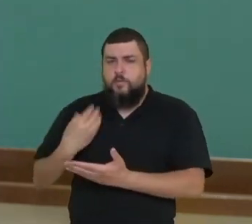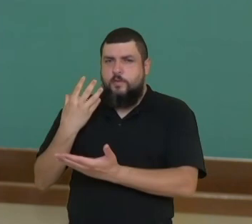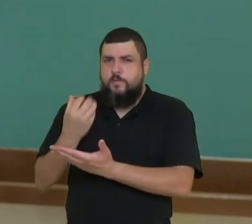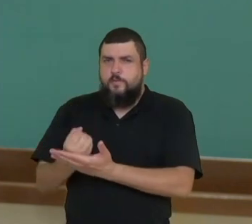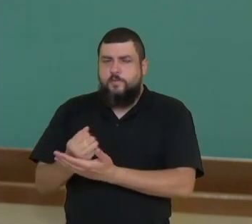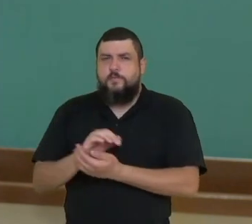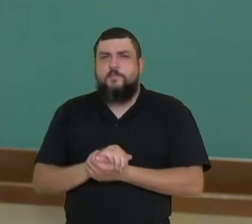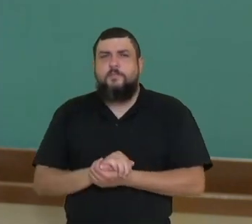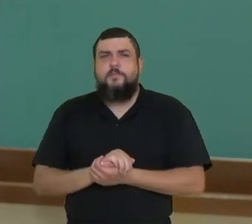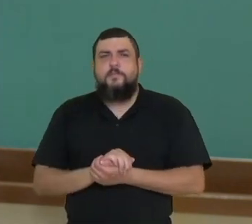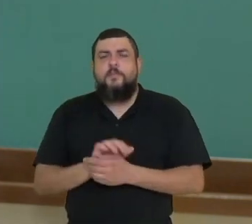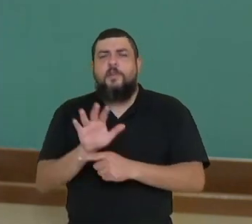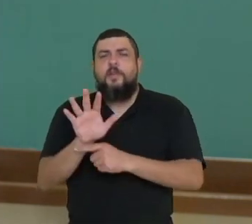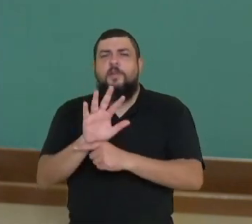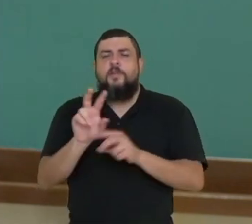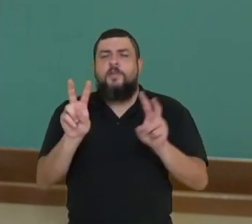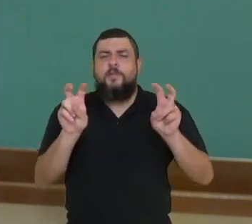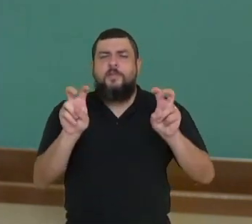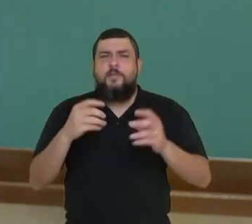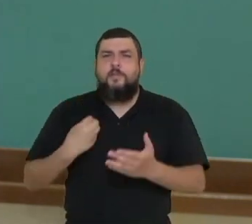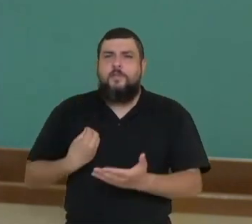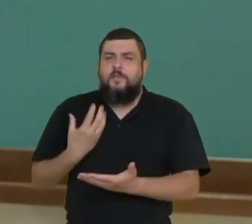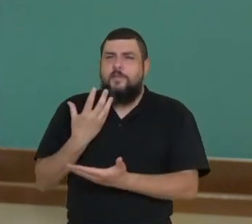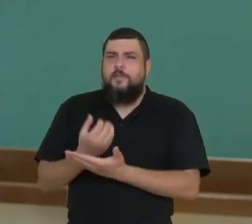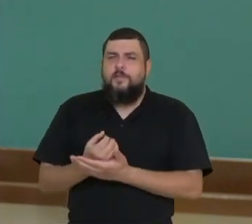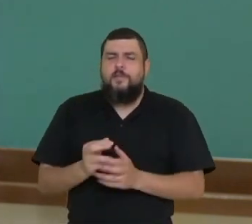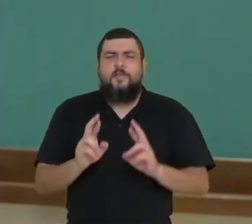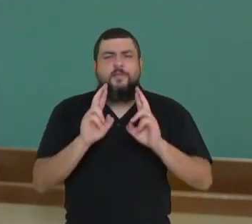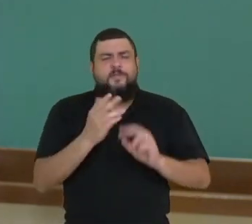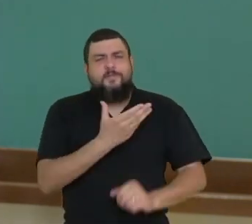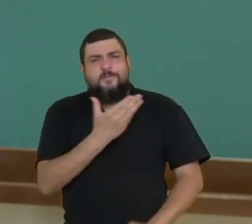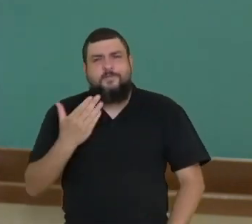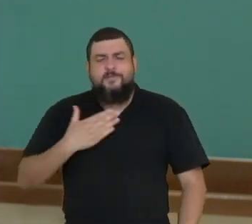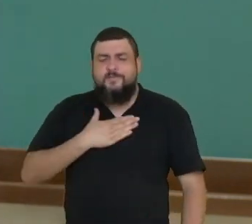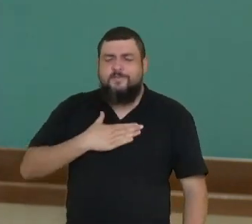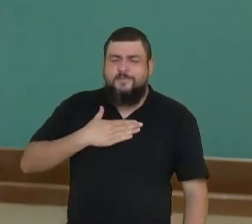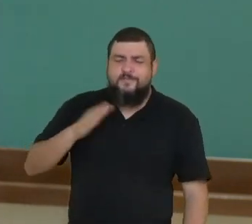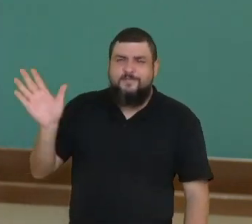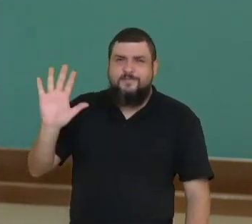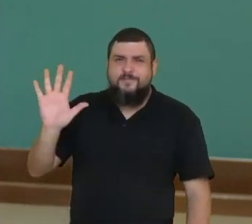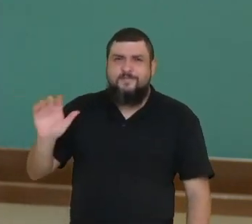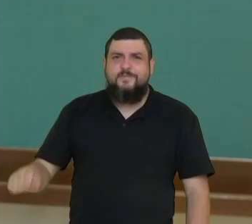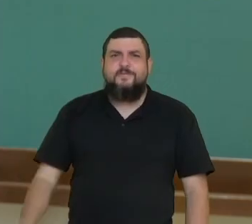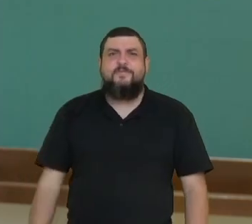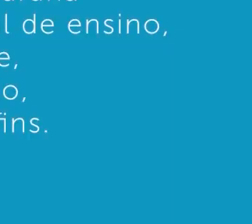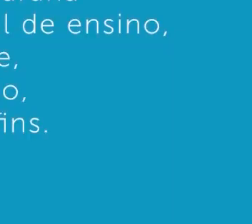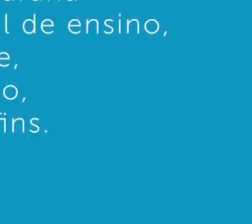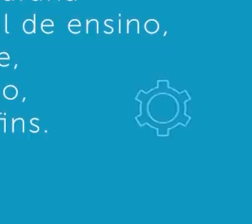Neste vídeo falamos sobre biografia. Espero que vocês tenham gostado e até breve.